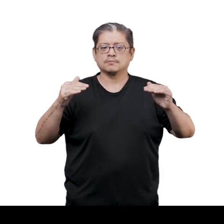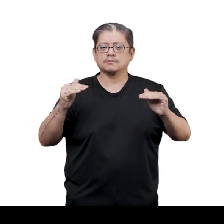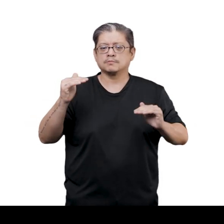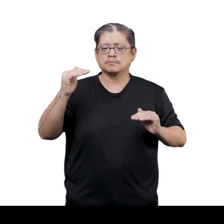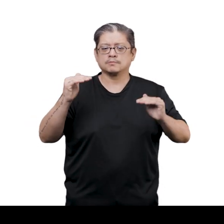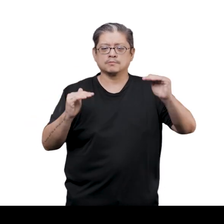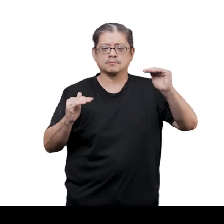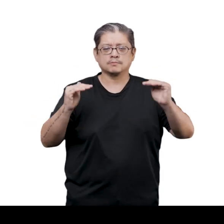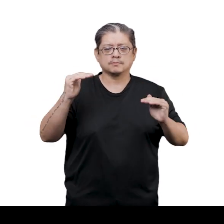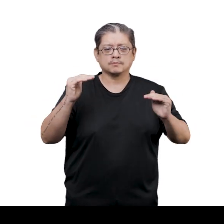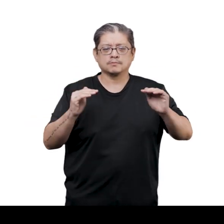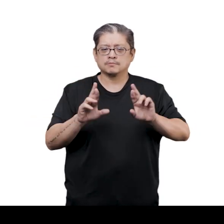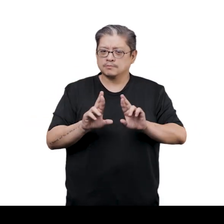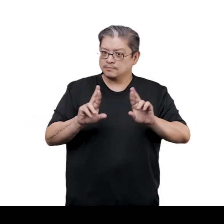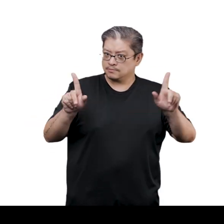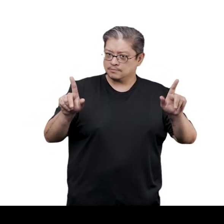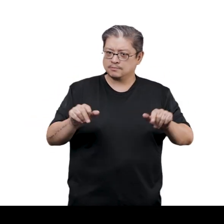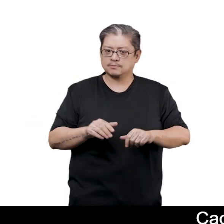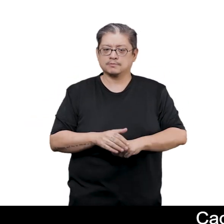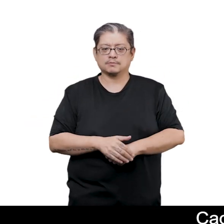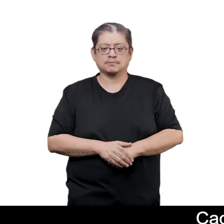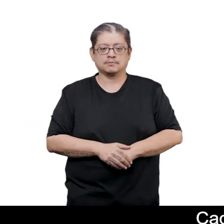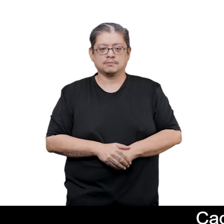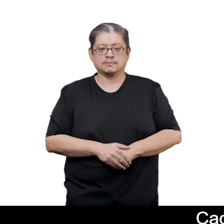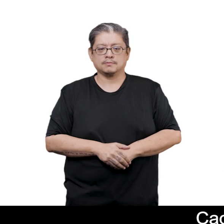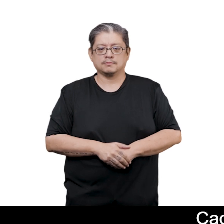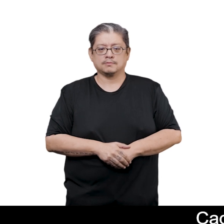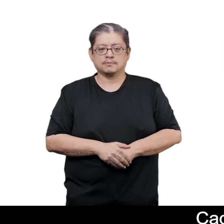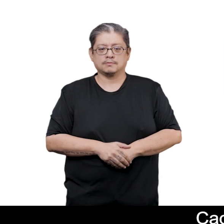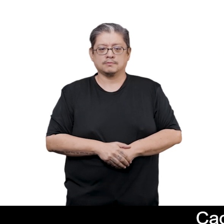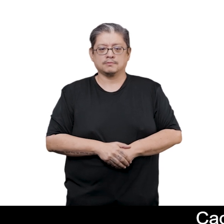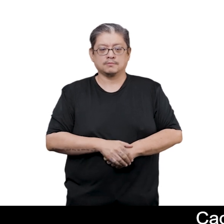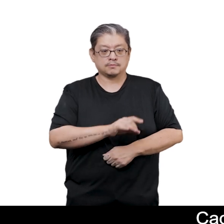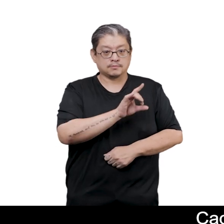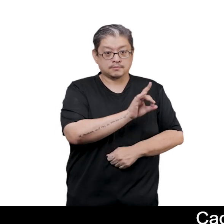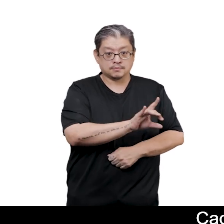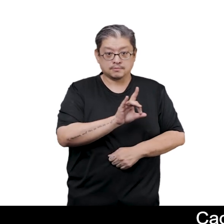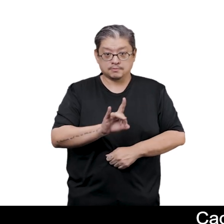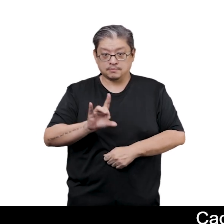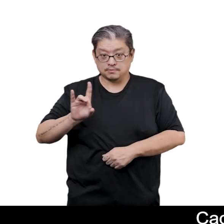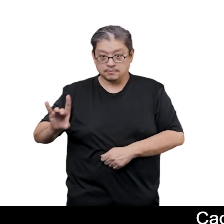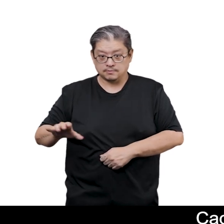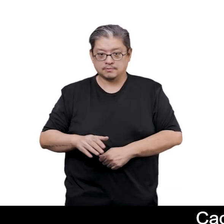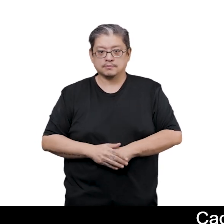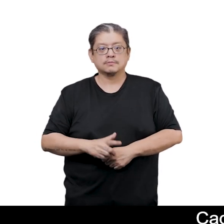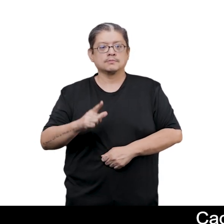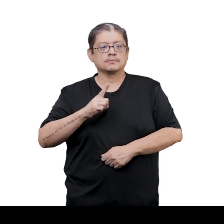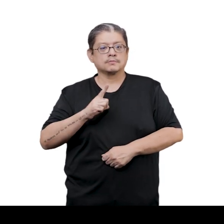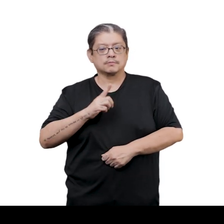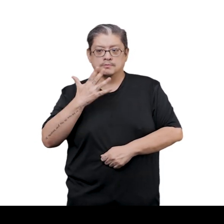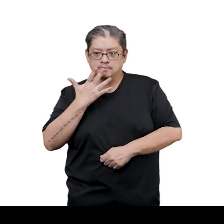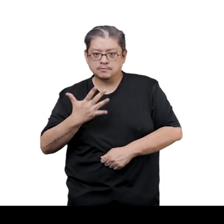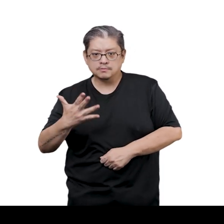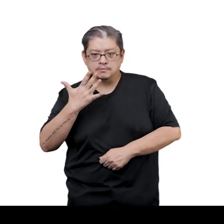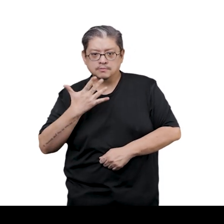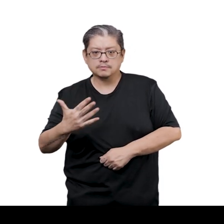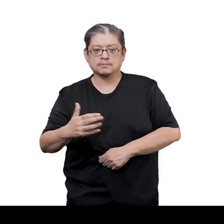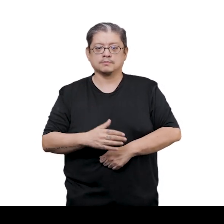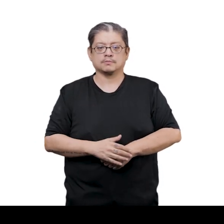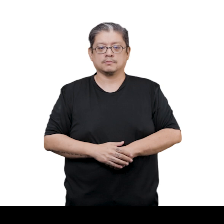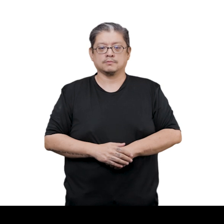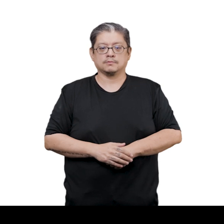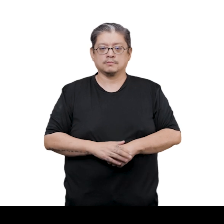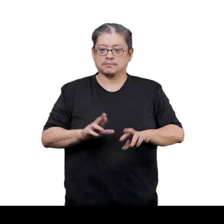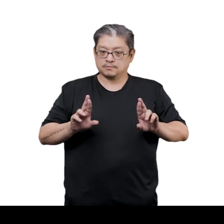levemente diferentes. Cada uma das faixas dentro da caixa tem 2 campos de cor divididos em